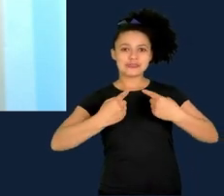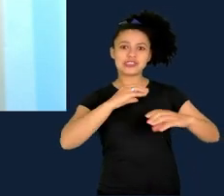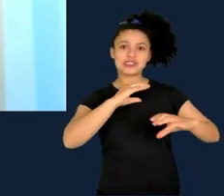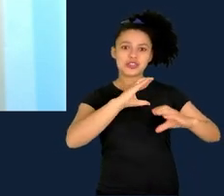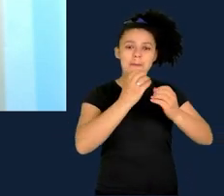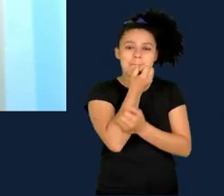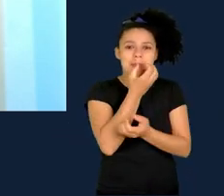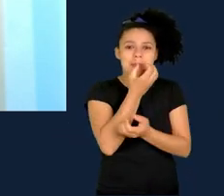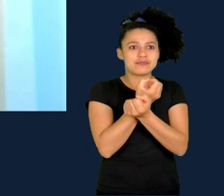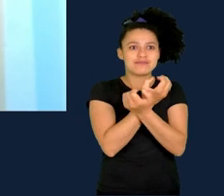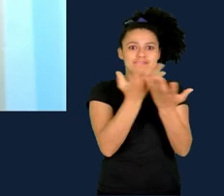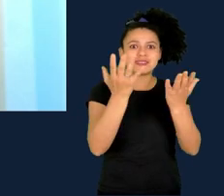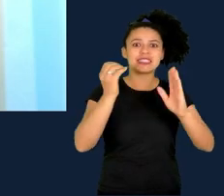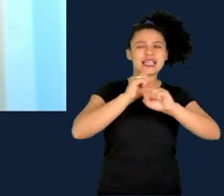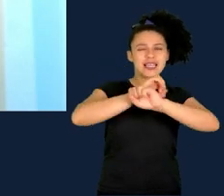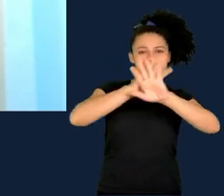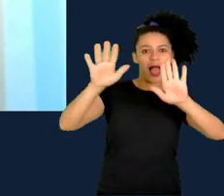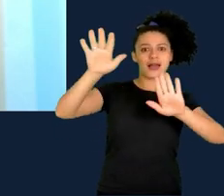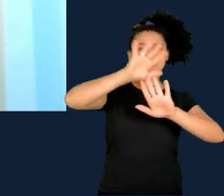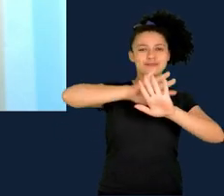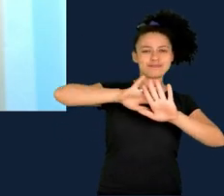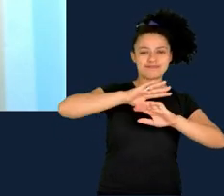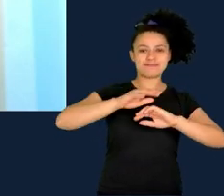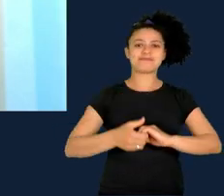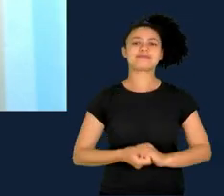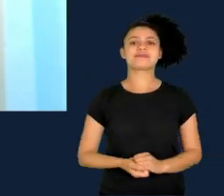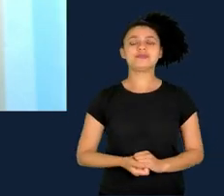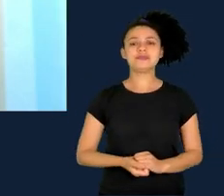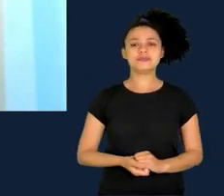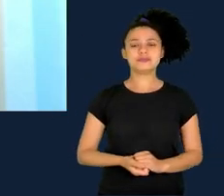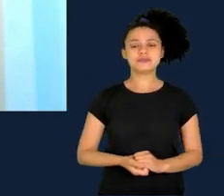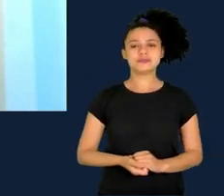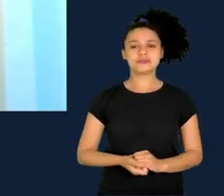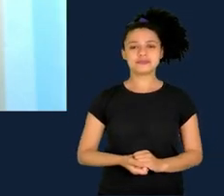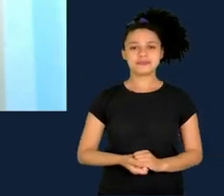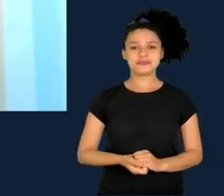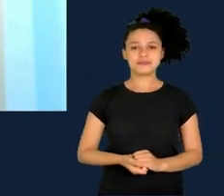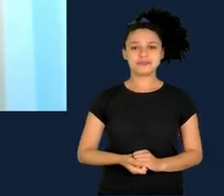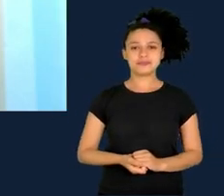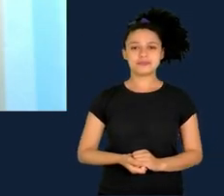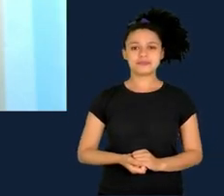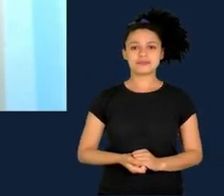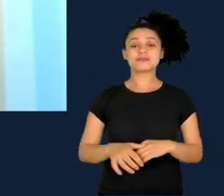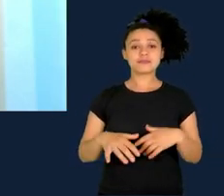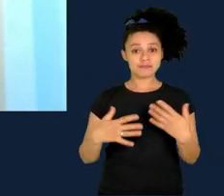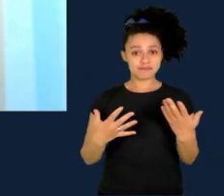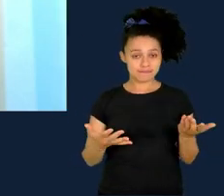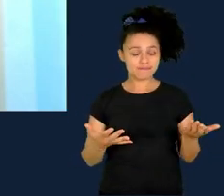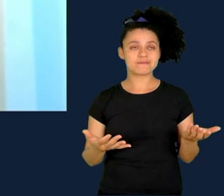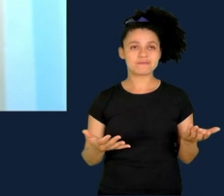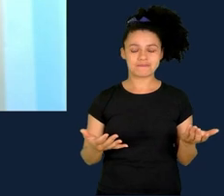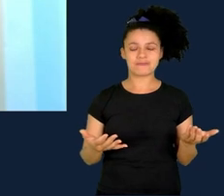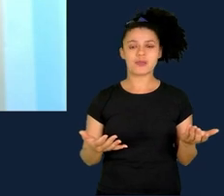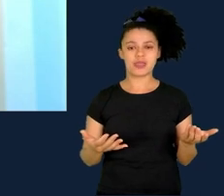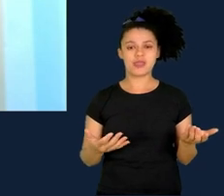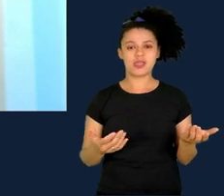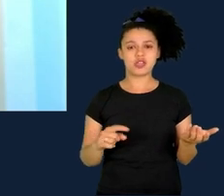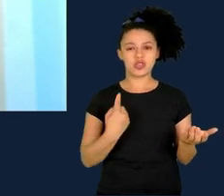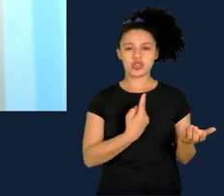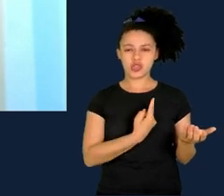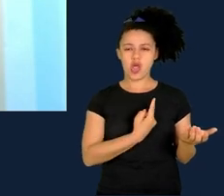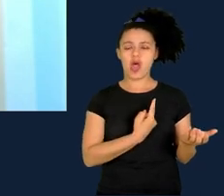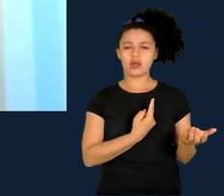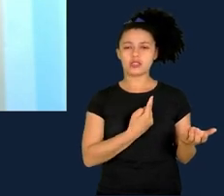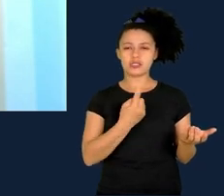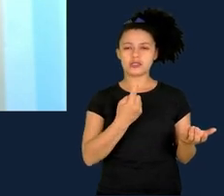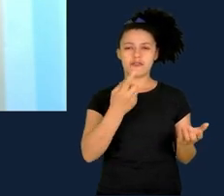essas metas? A gente acabou de ver a